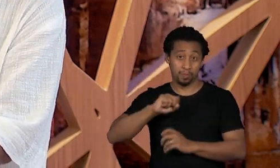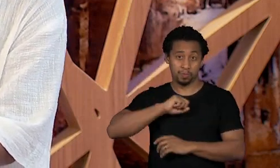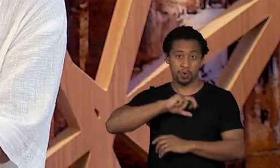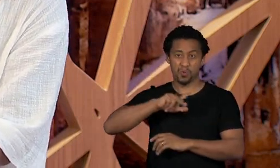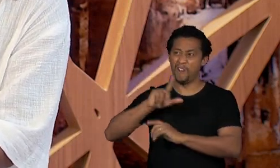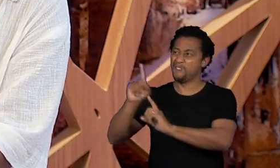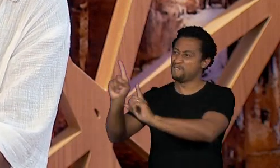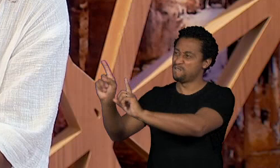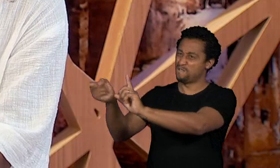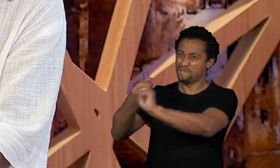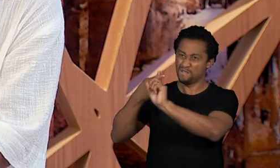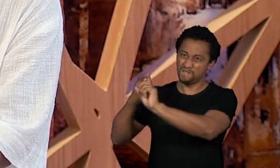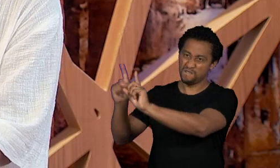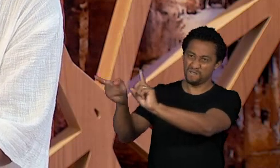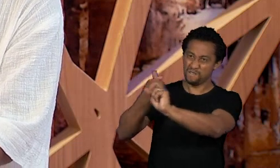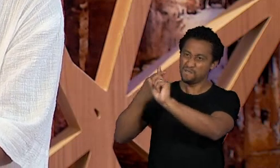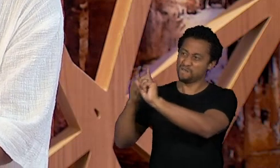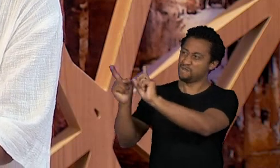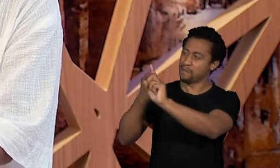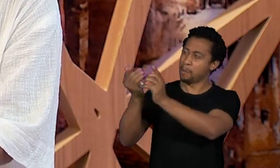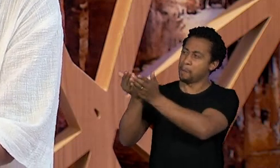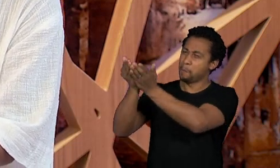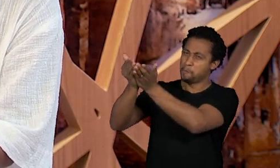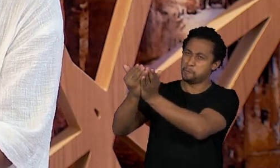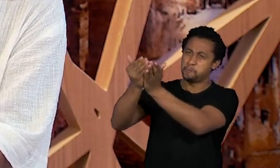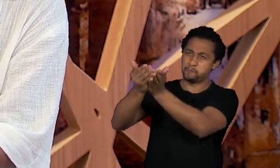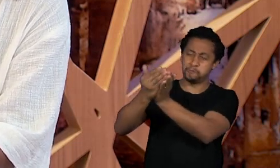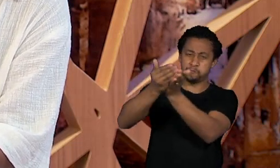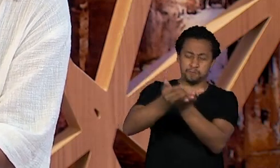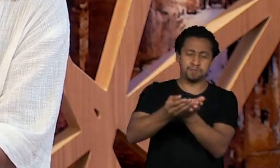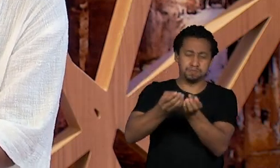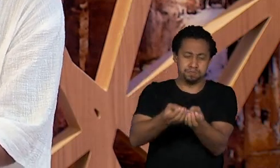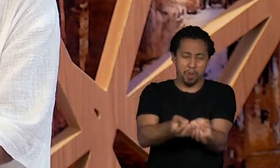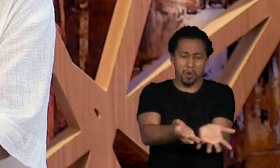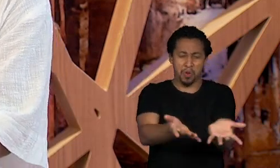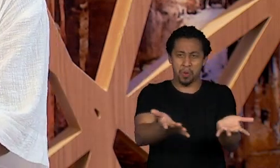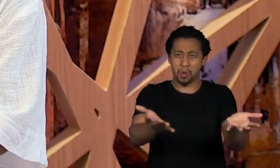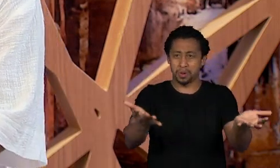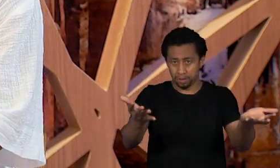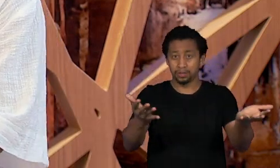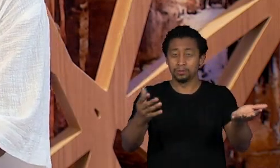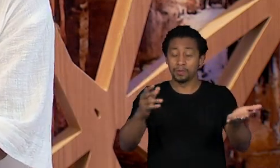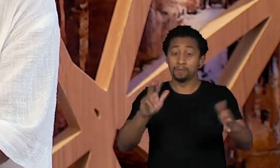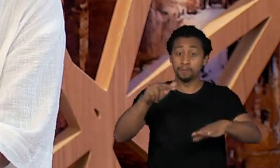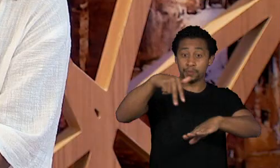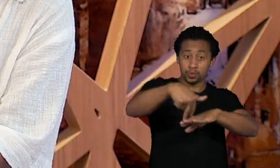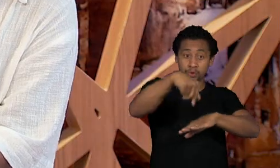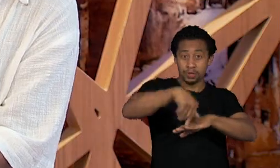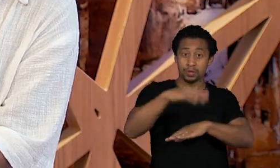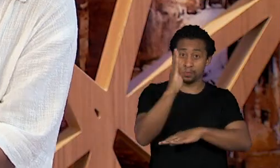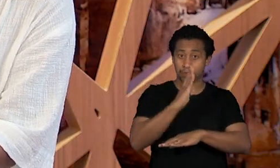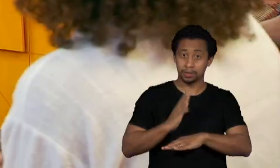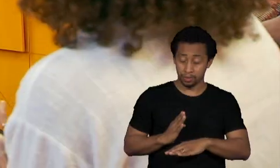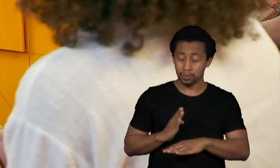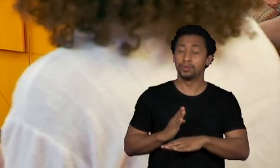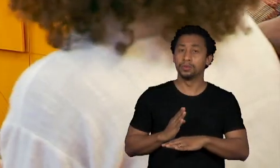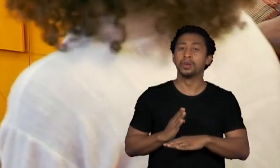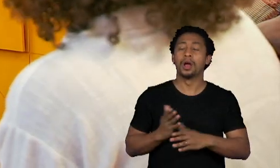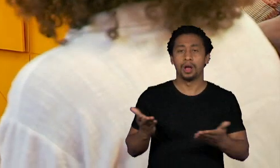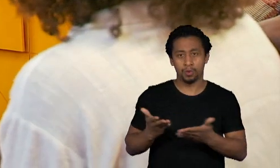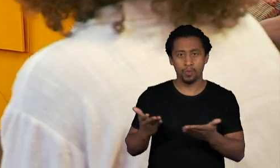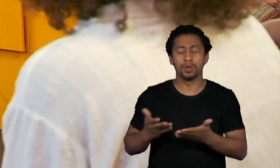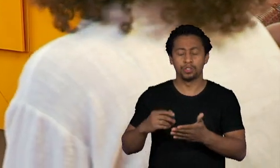resistiu de várias formas. Então, quando uma mulher mata seu bebê, é uma resistência para que ele não vire escravo, para que ele não seja uma